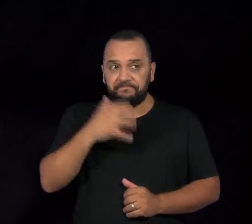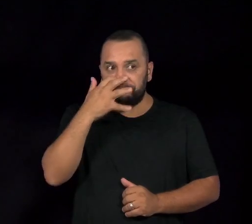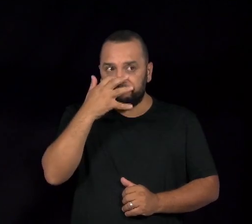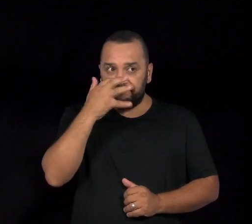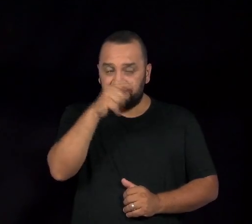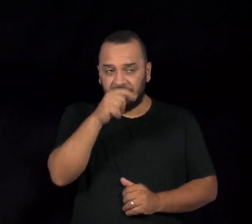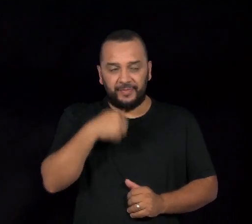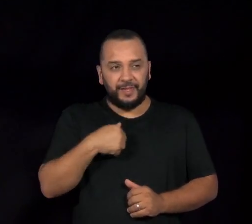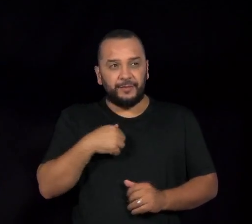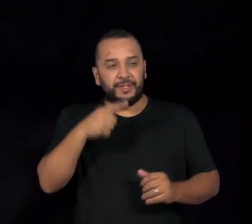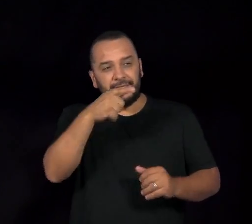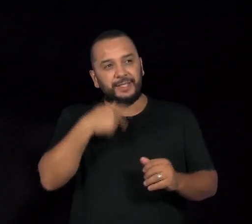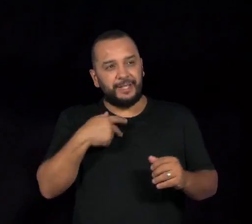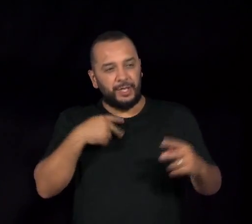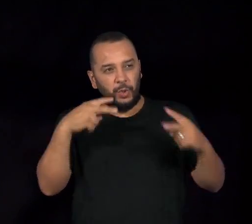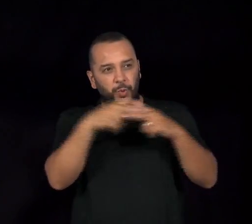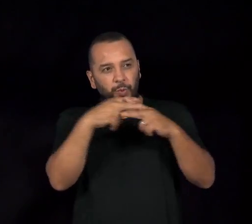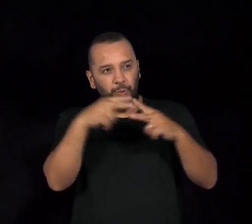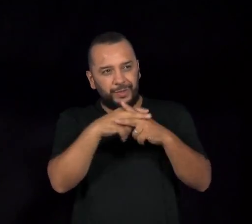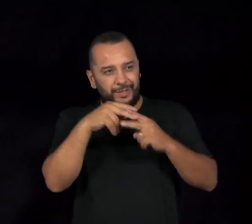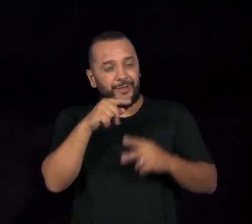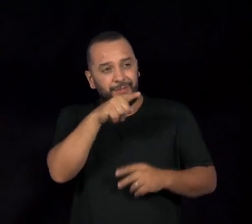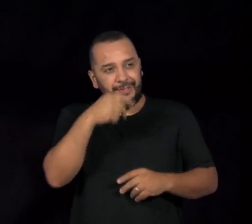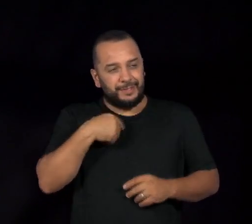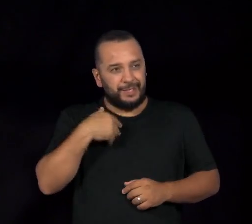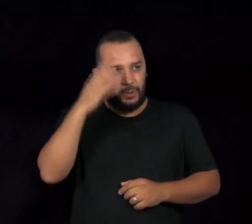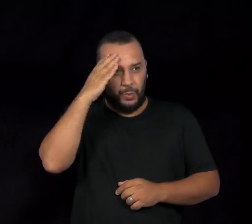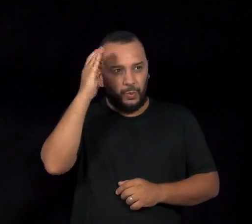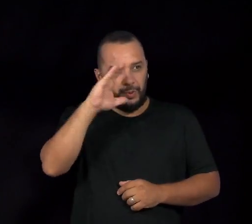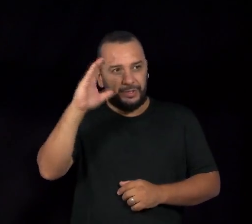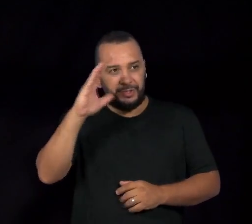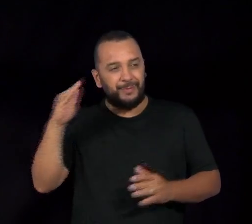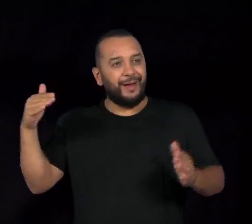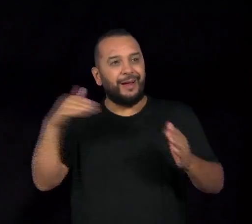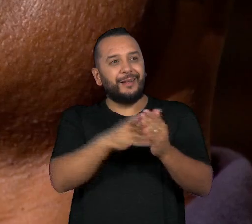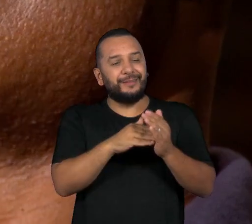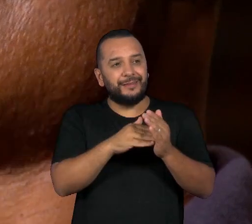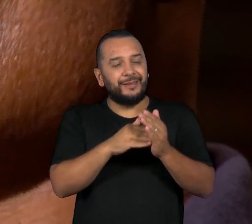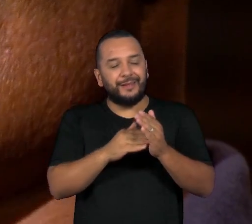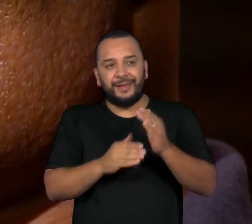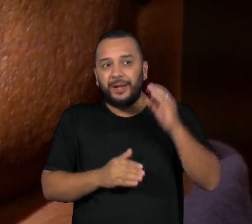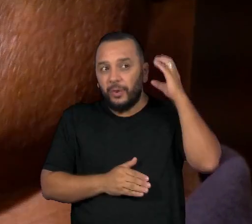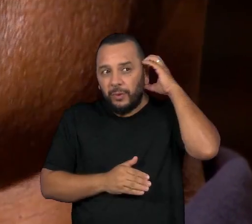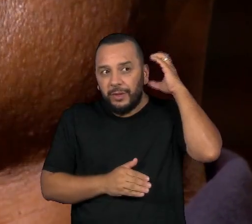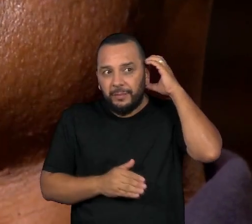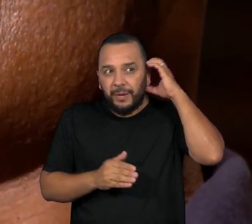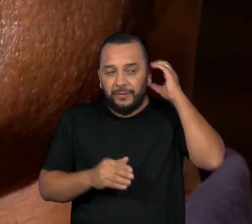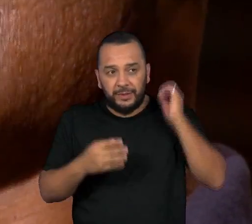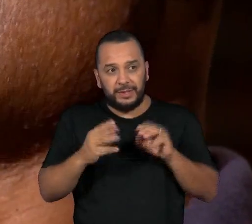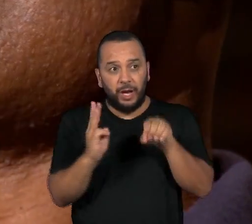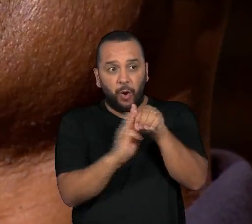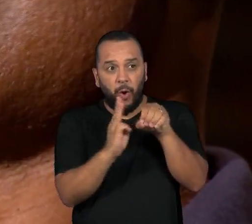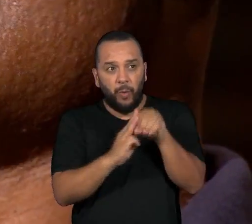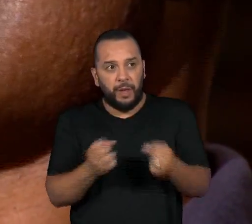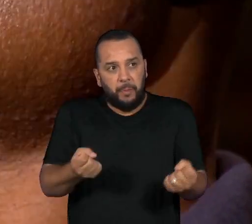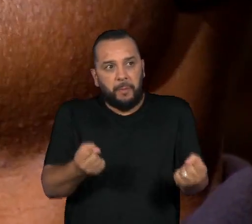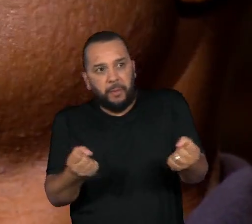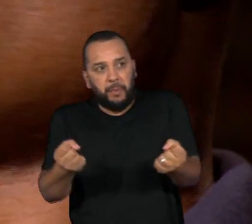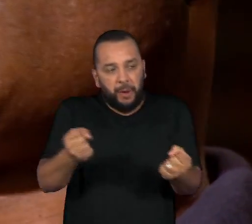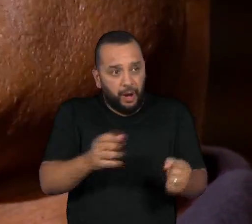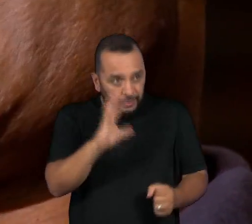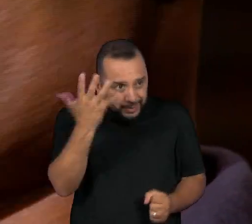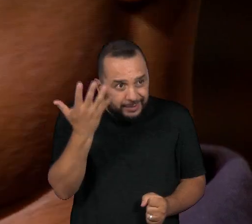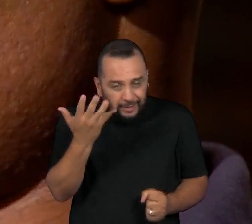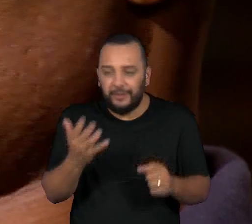é a viagem de Curitiba a Cuiabá numa Kombi. Aconteceu aquilo? Aconteceu. Quebrou